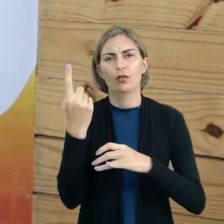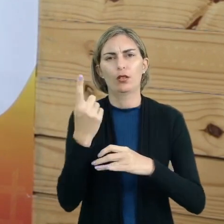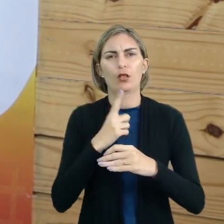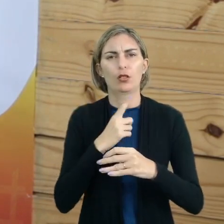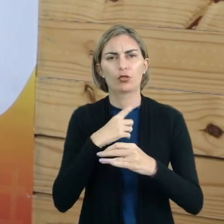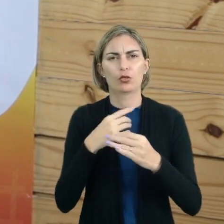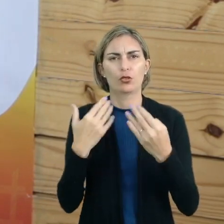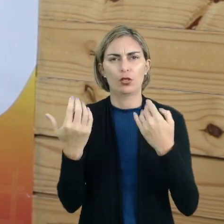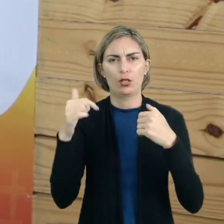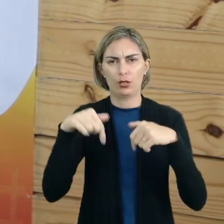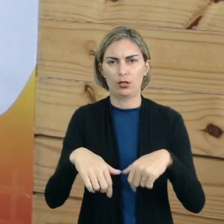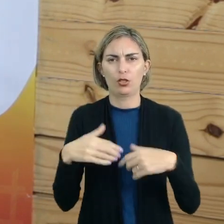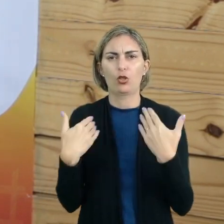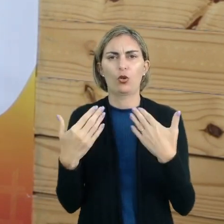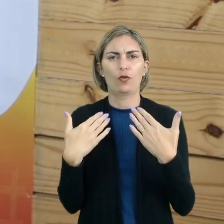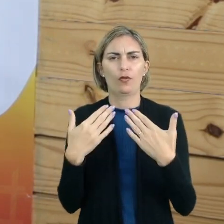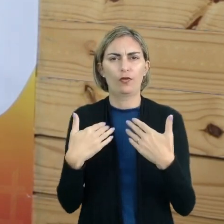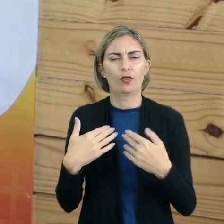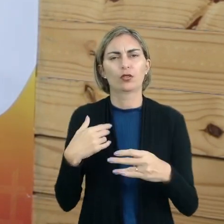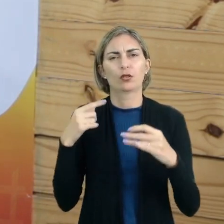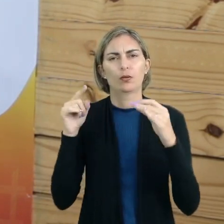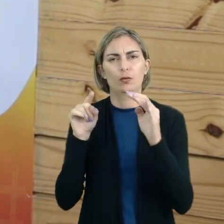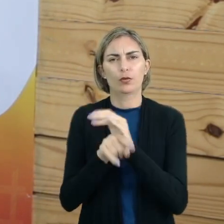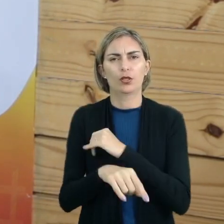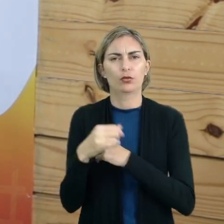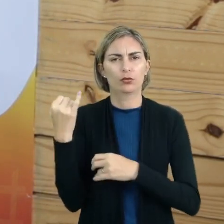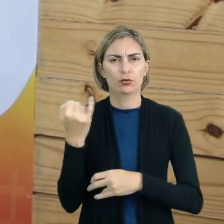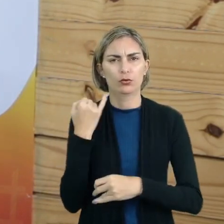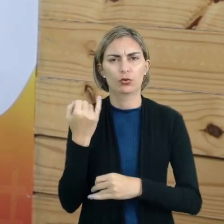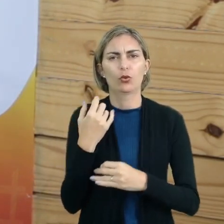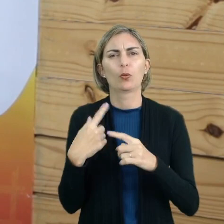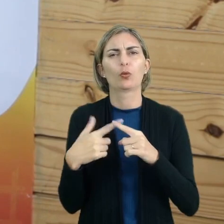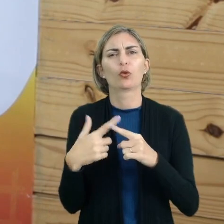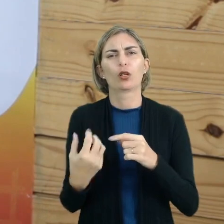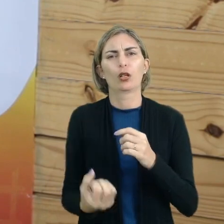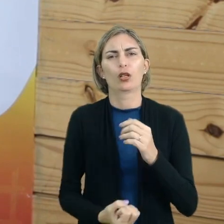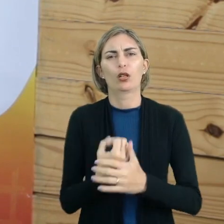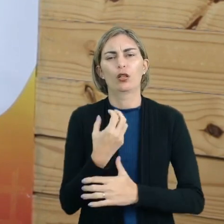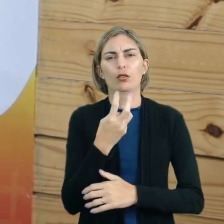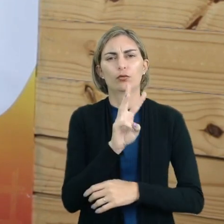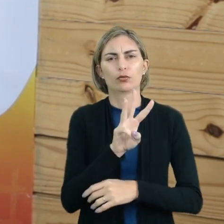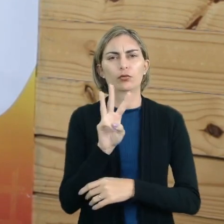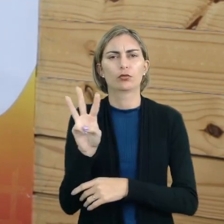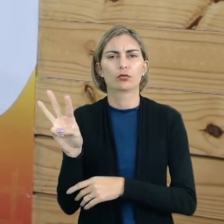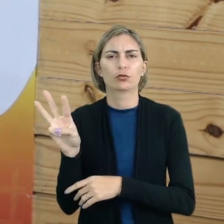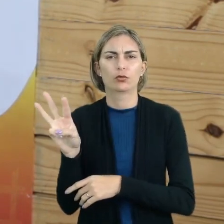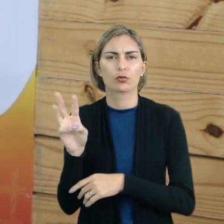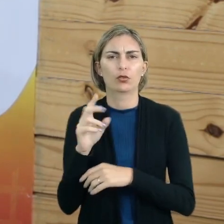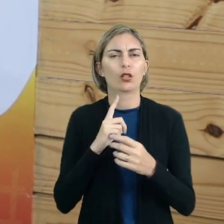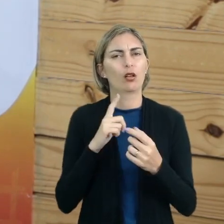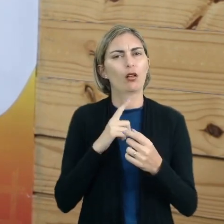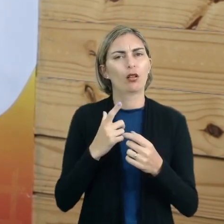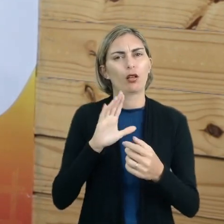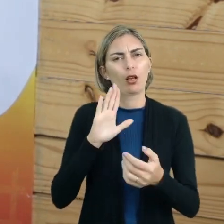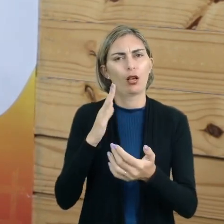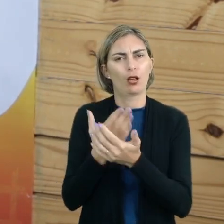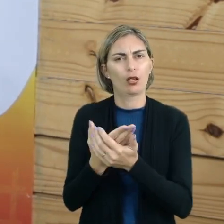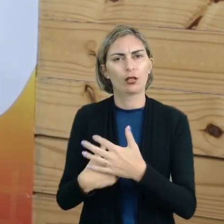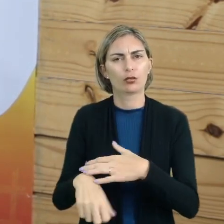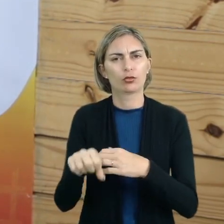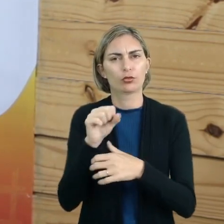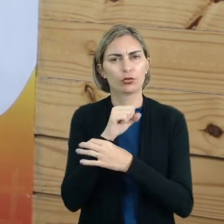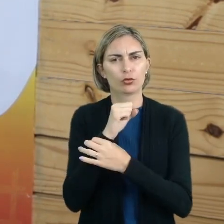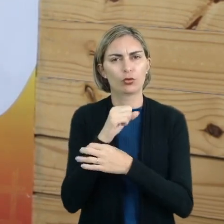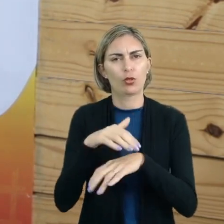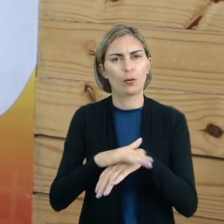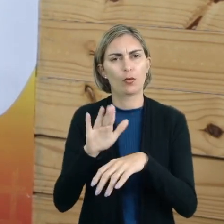começar aqui sobre uma pergunta importante. Por que criar um site? Então, o site ele traz credibilidade, segurança,